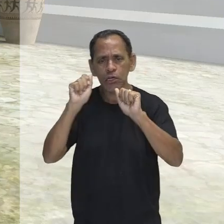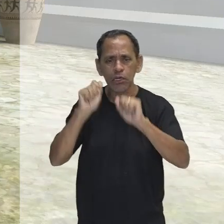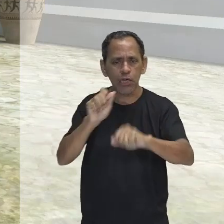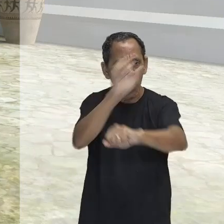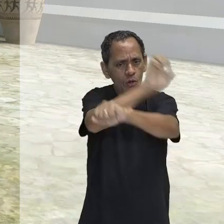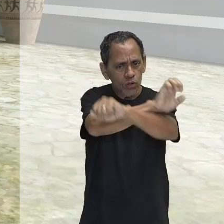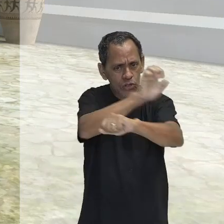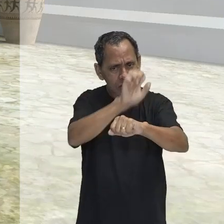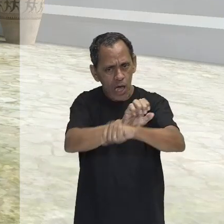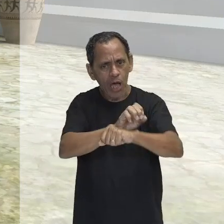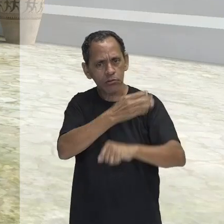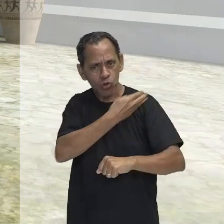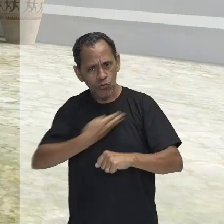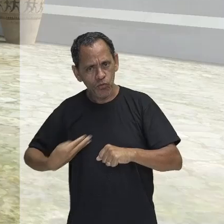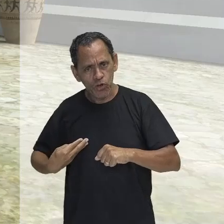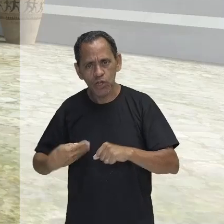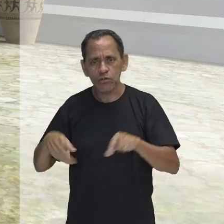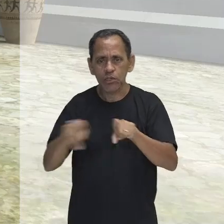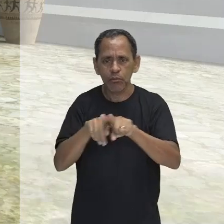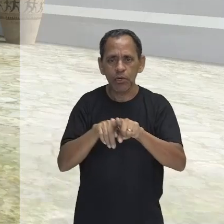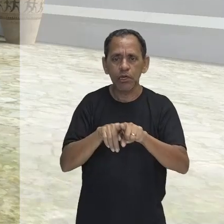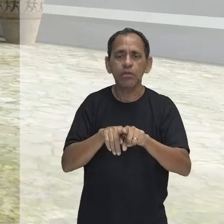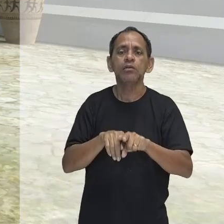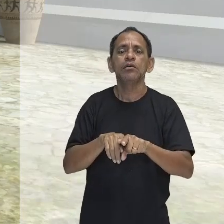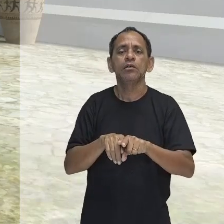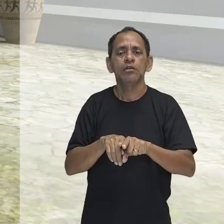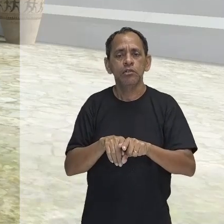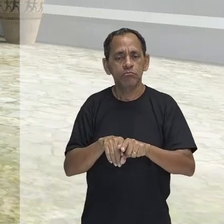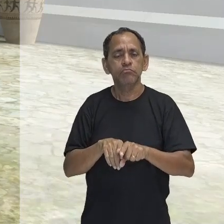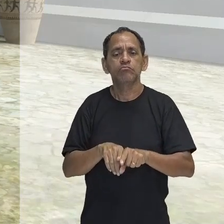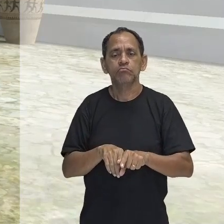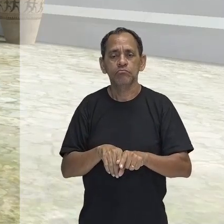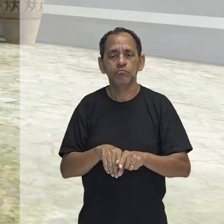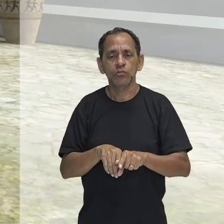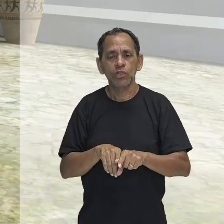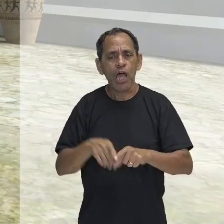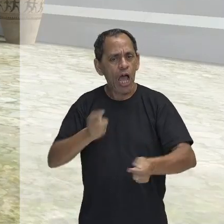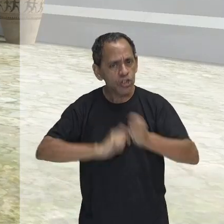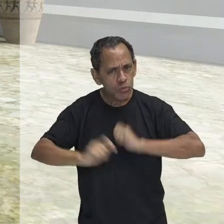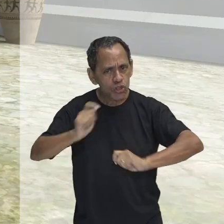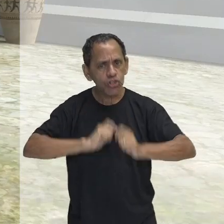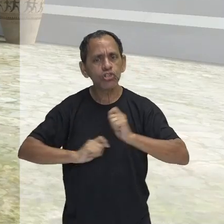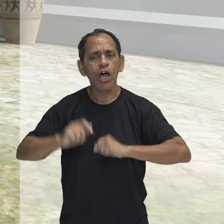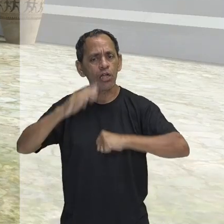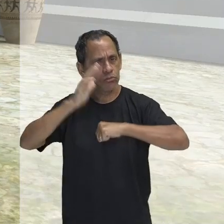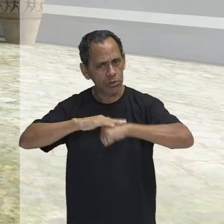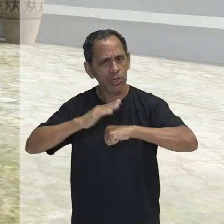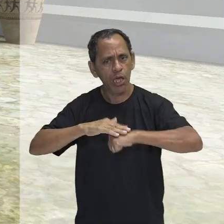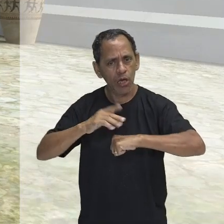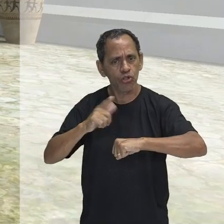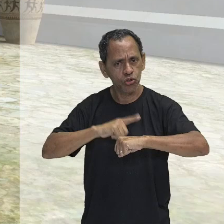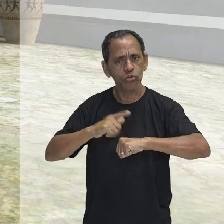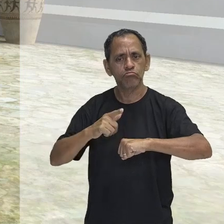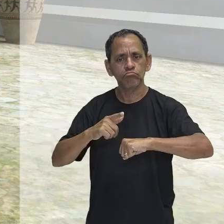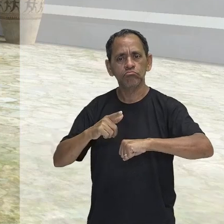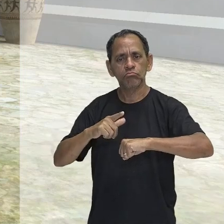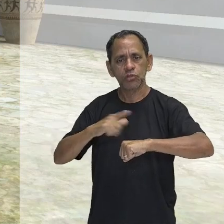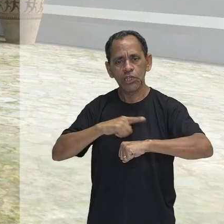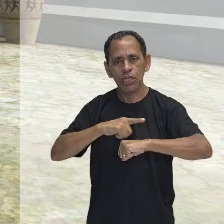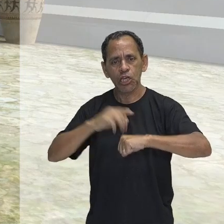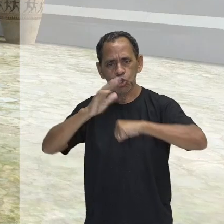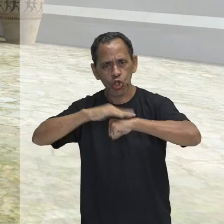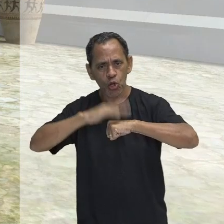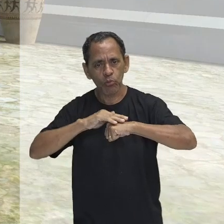governo do estado. Que, por sua vez, muito embora também se governe, tenha certa autonomia, ele está vinculado a um